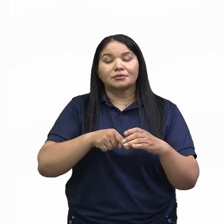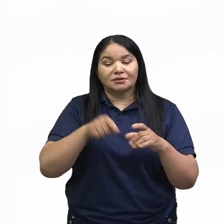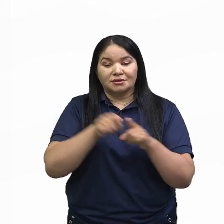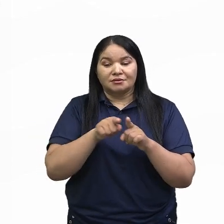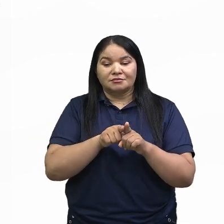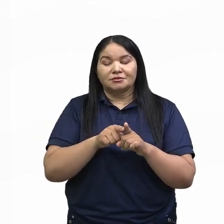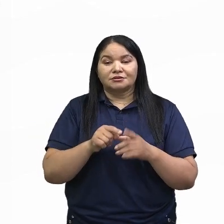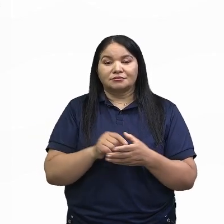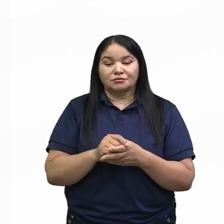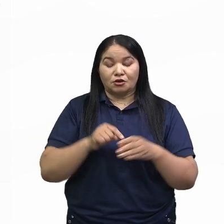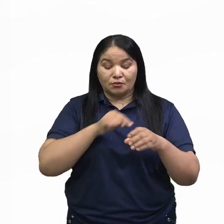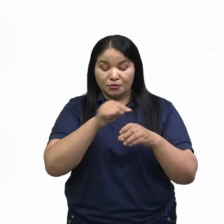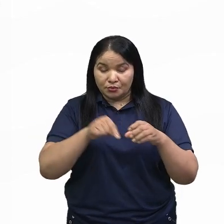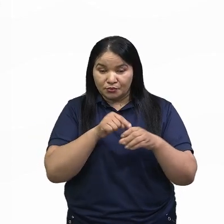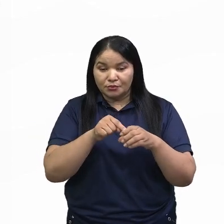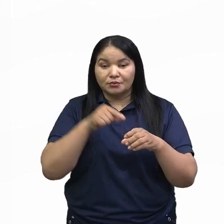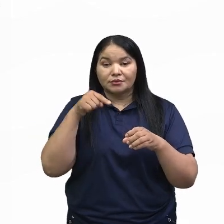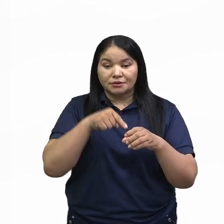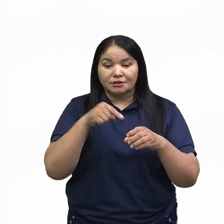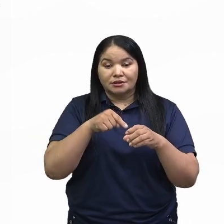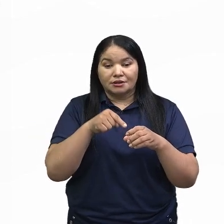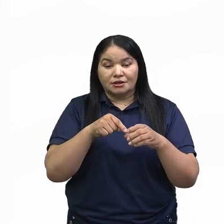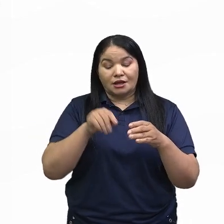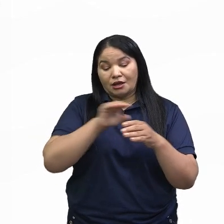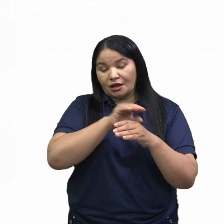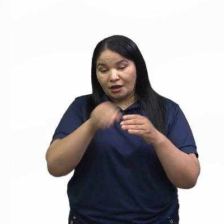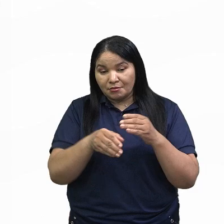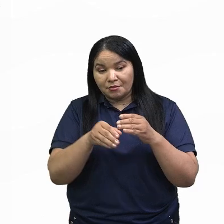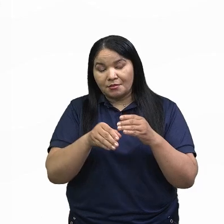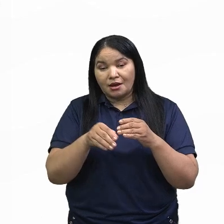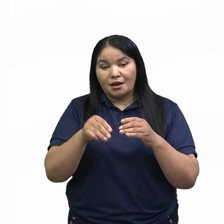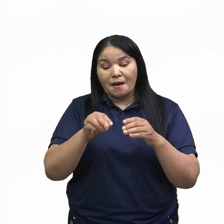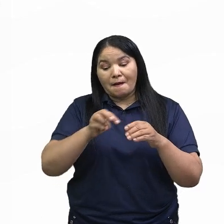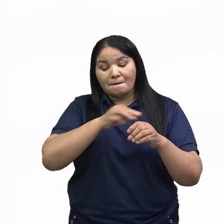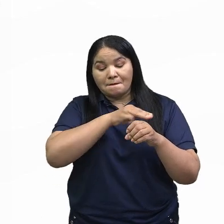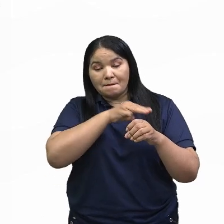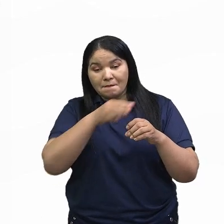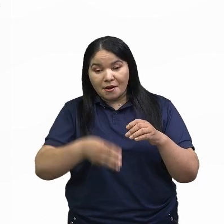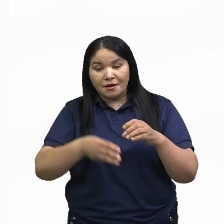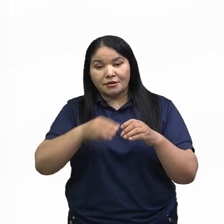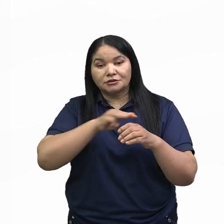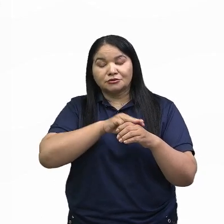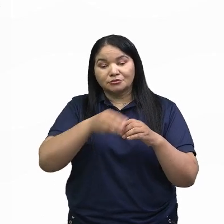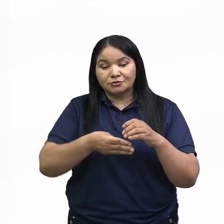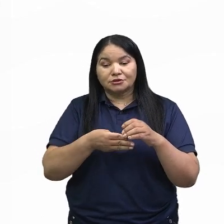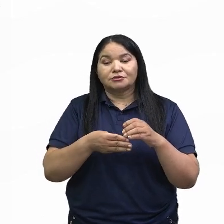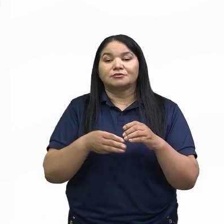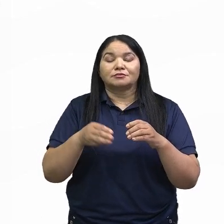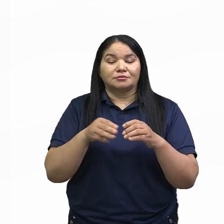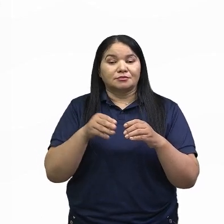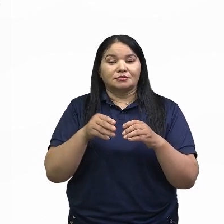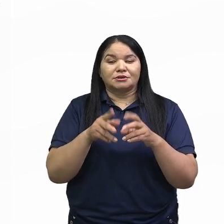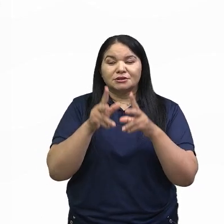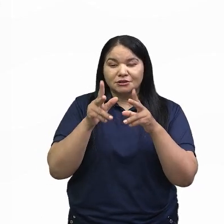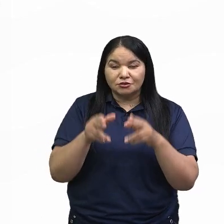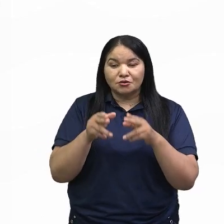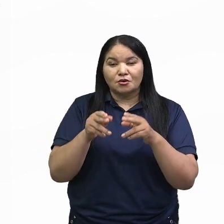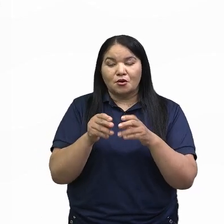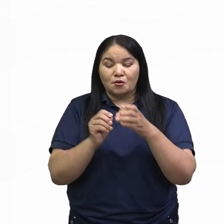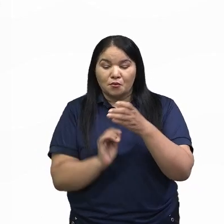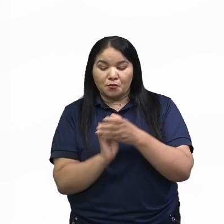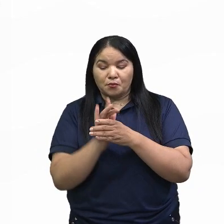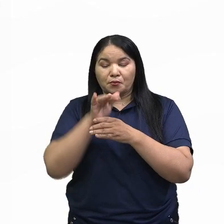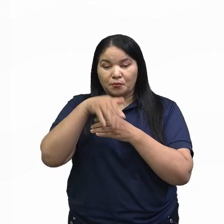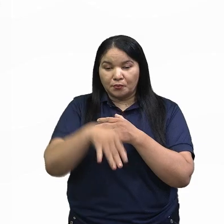núcleo existente, uma camada chamada manto, que é formada por magma, semelhante à lava dos vulcões. E